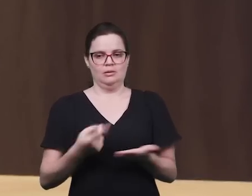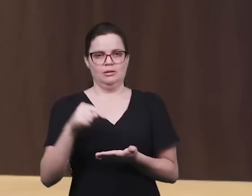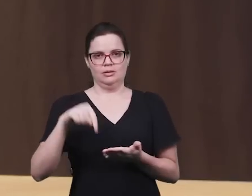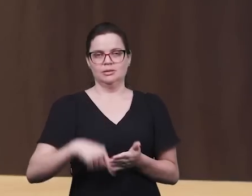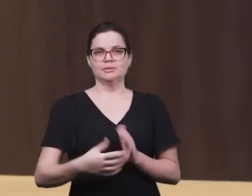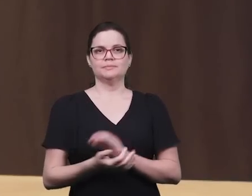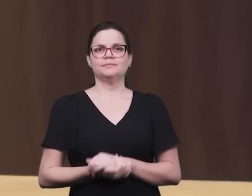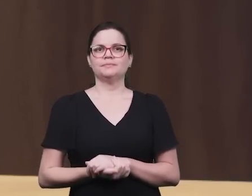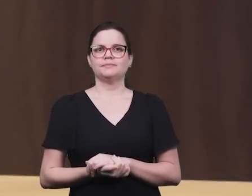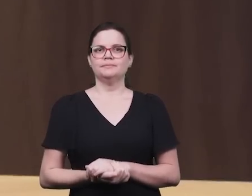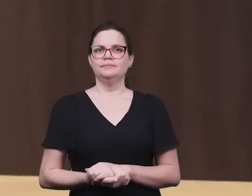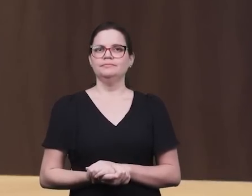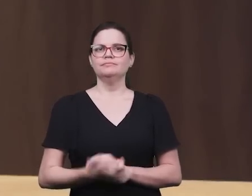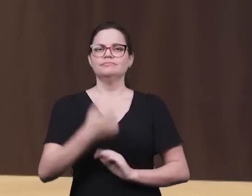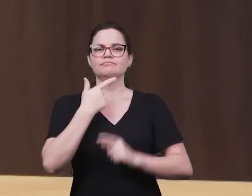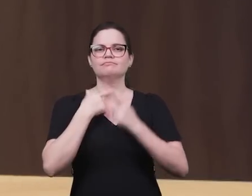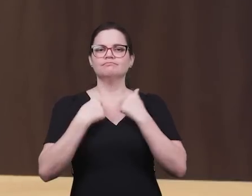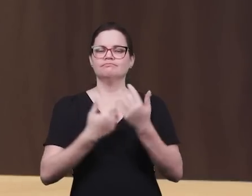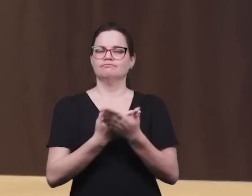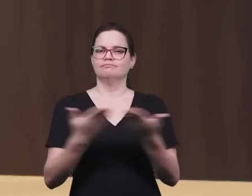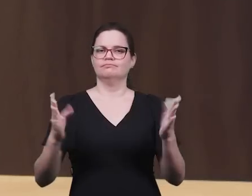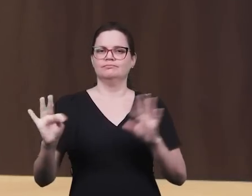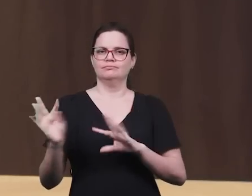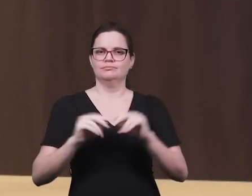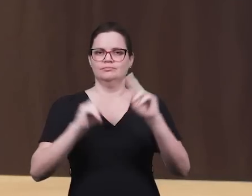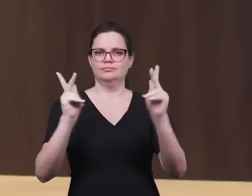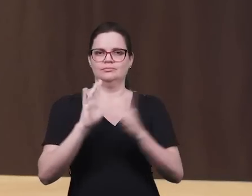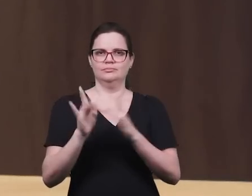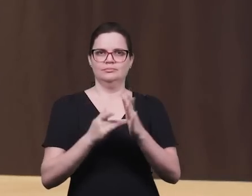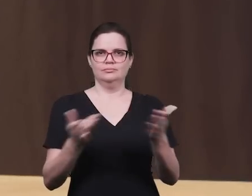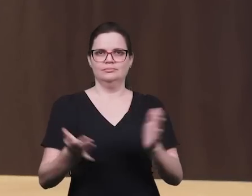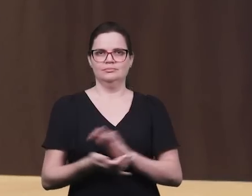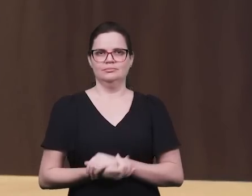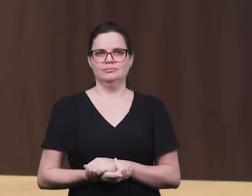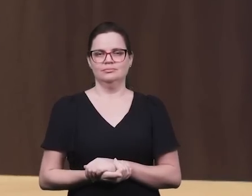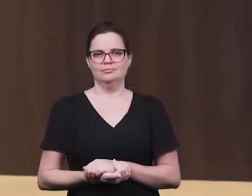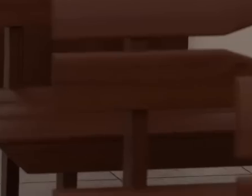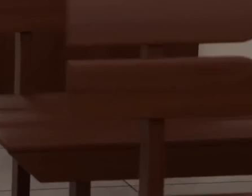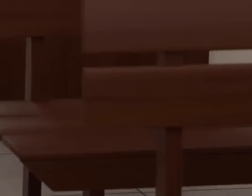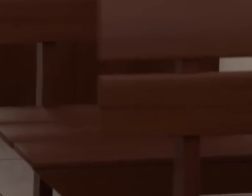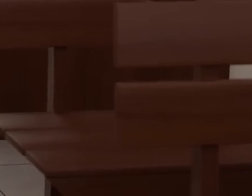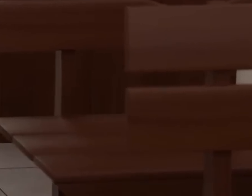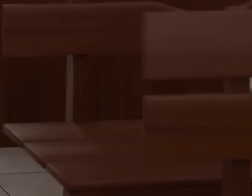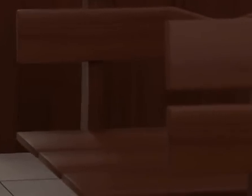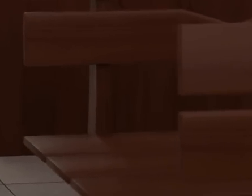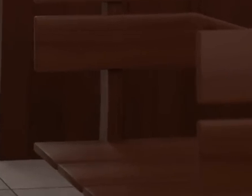momento no nosso programa. E desejamos a todos a paz do Senhor.